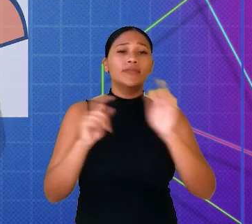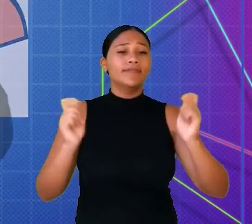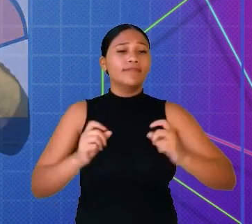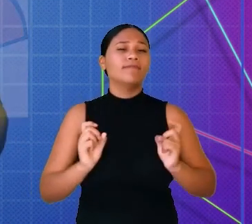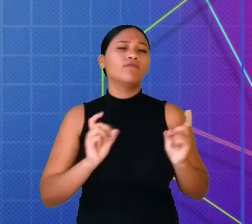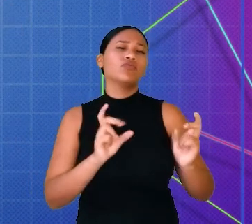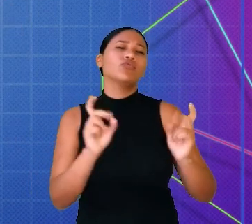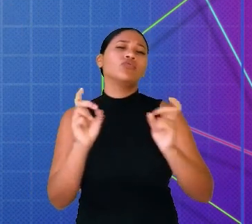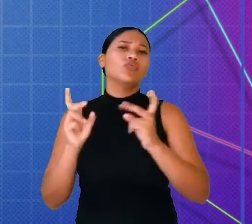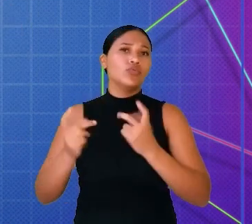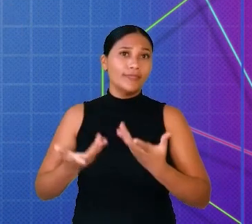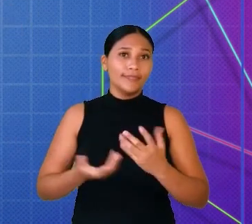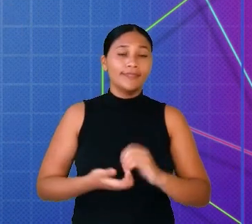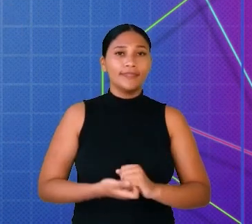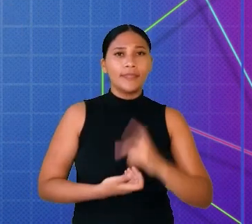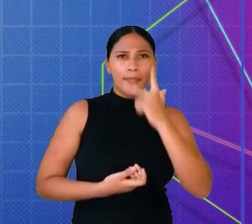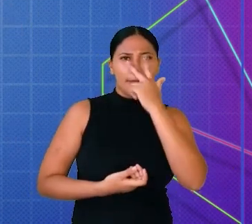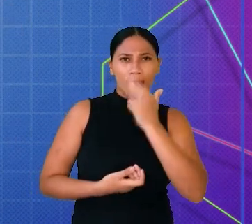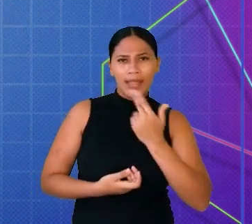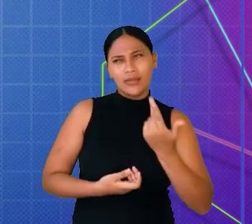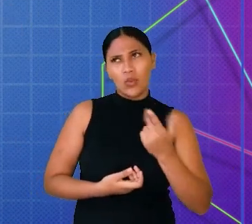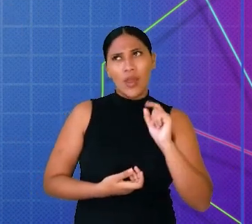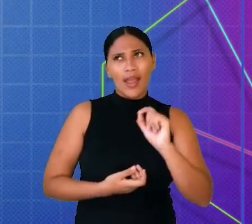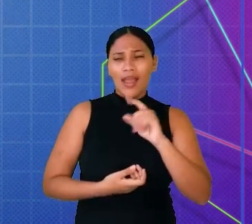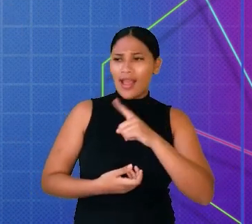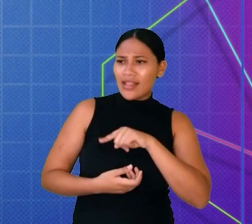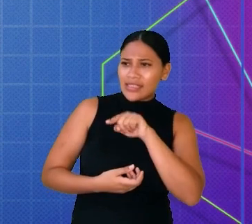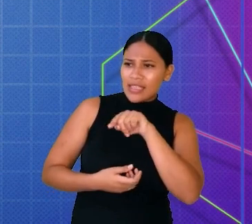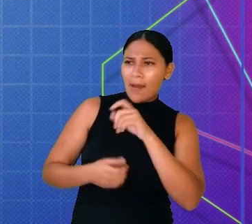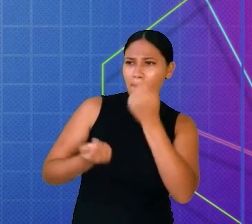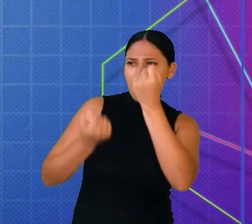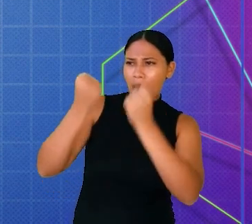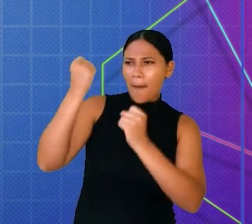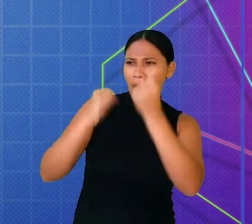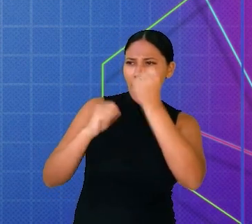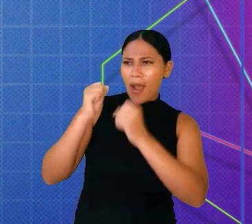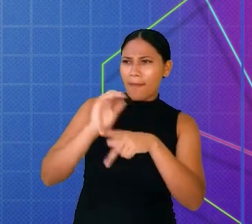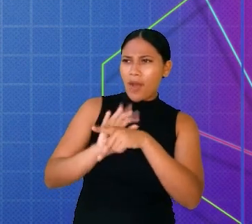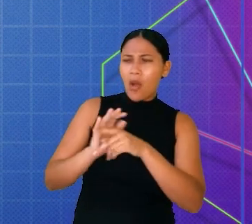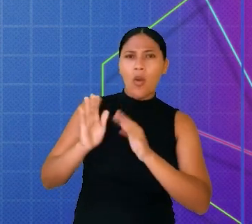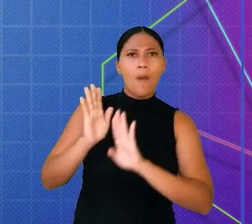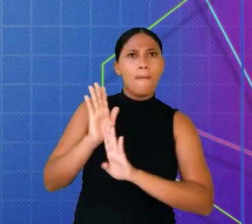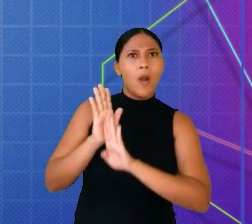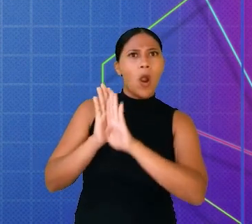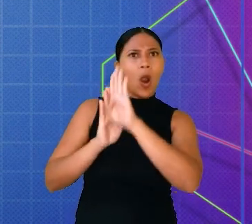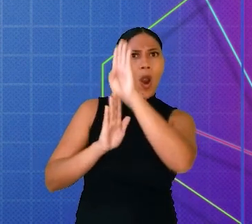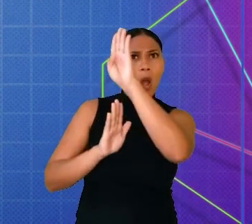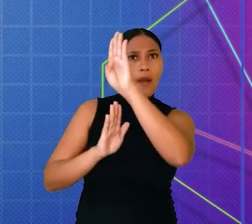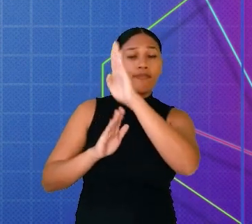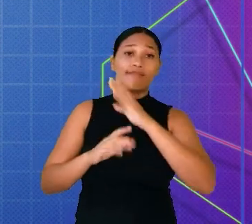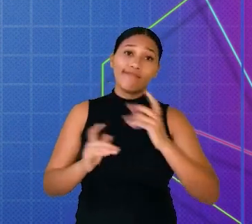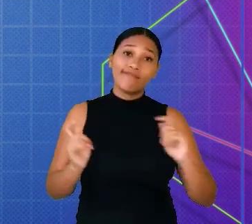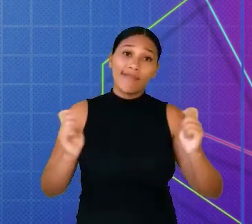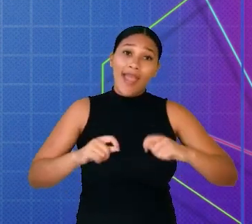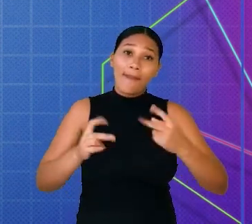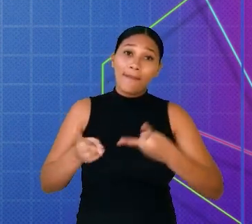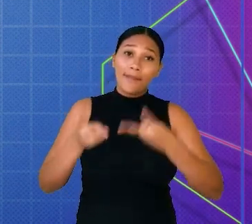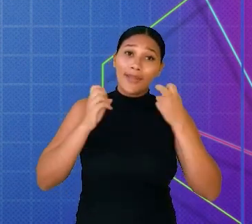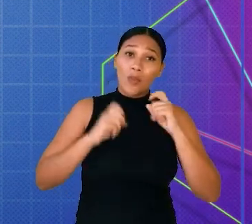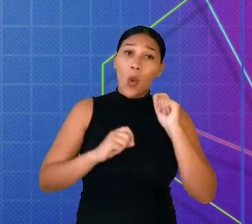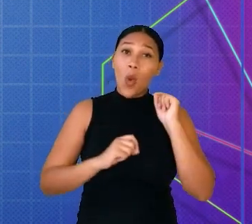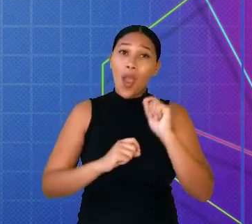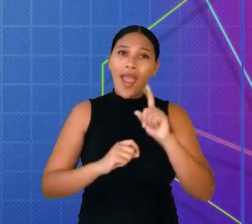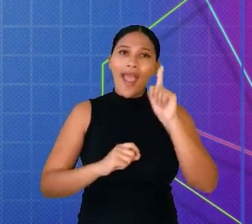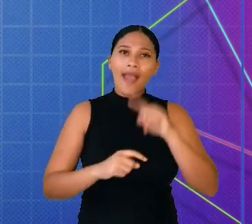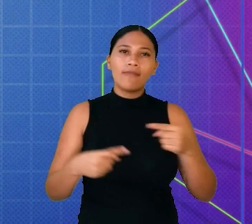podem comercializar os jogos. Para essa indústria tecnológica conseguir se manter na crescente desde que ela iniciou, uma coisa que